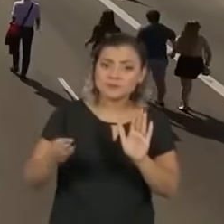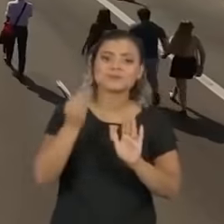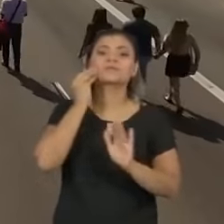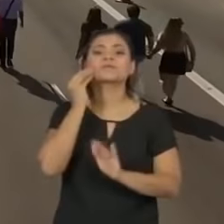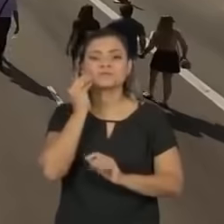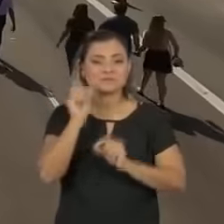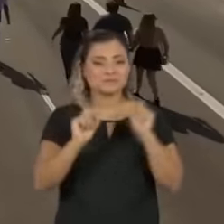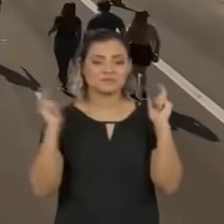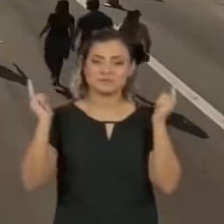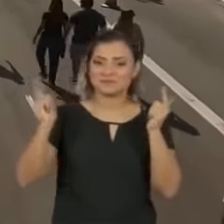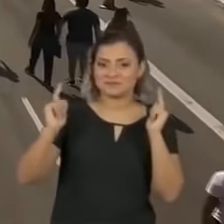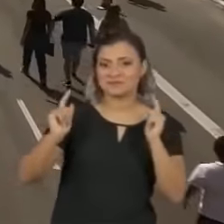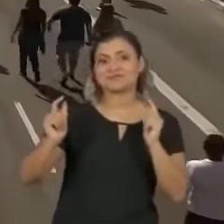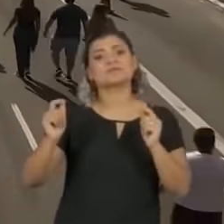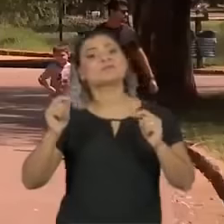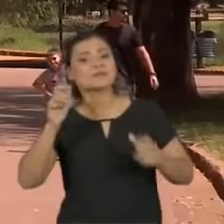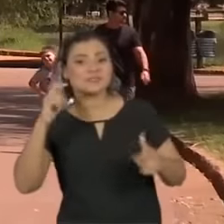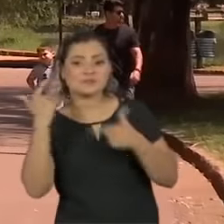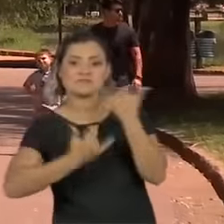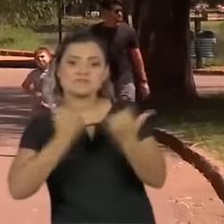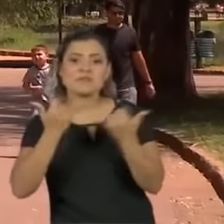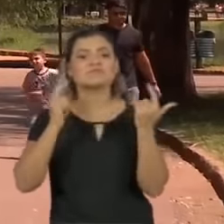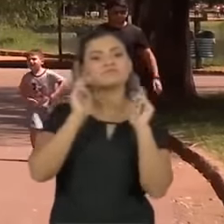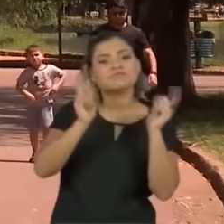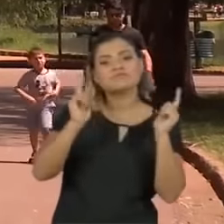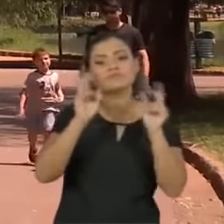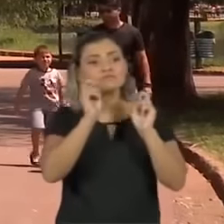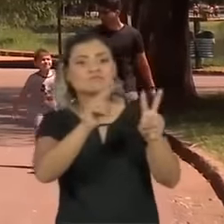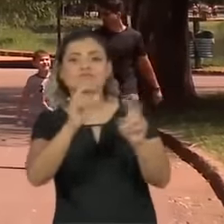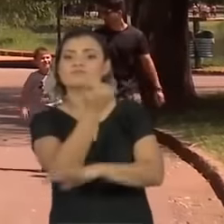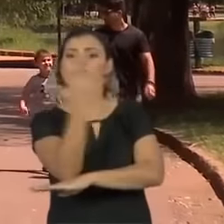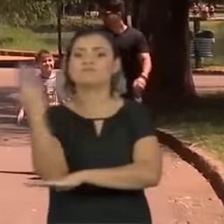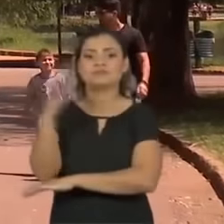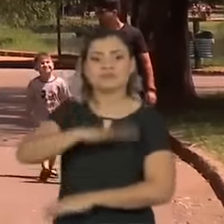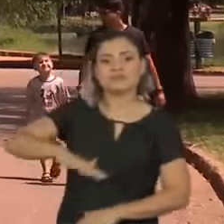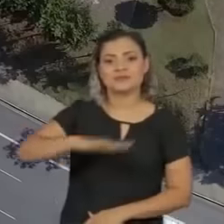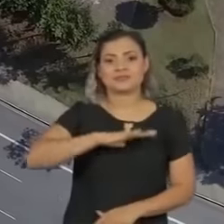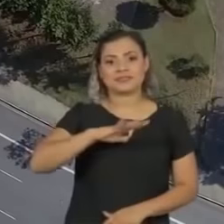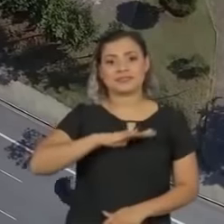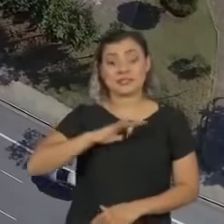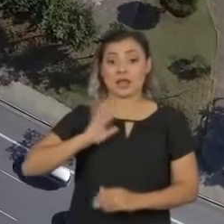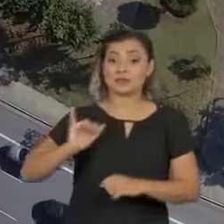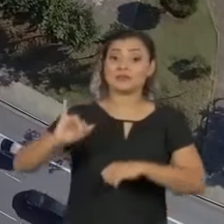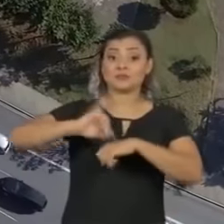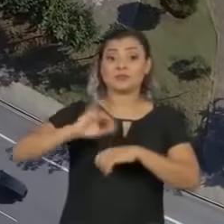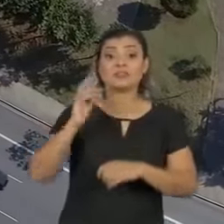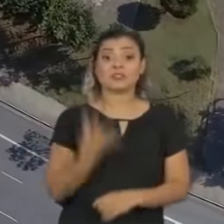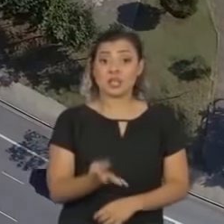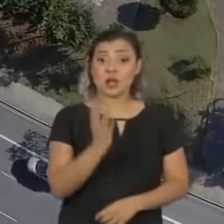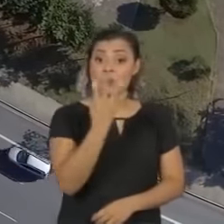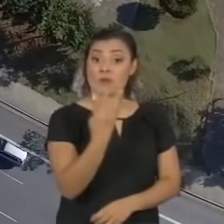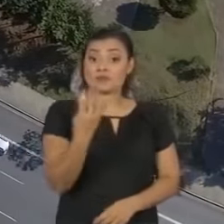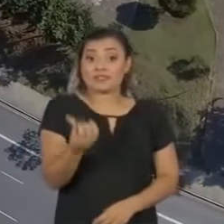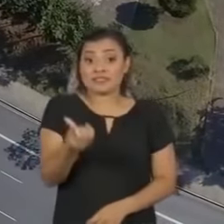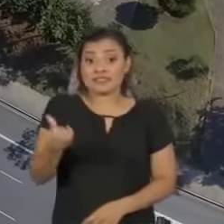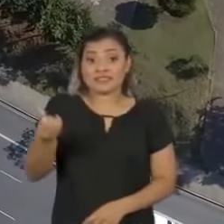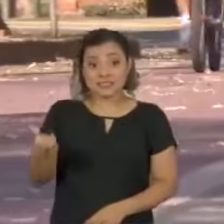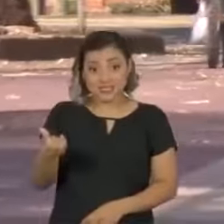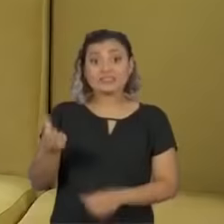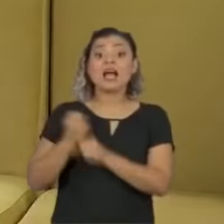oportunidades, lazer e entretenimento como pontos fortes da cidade que faz 466 anos neste